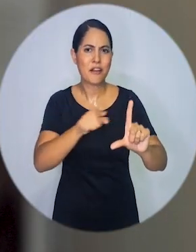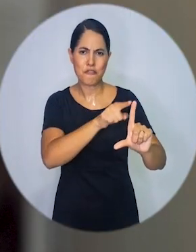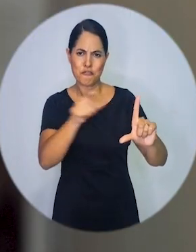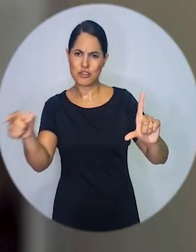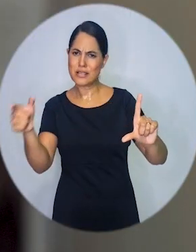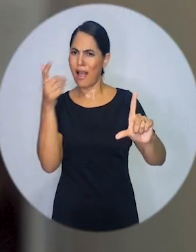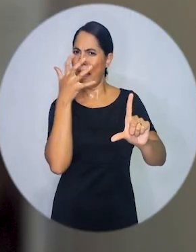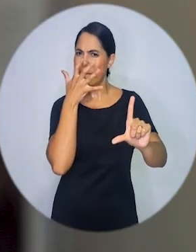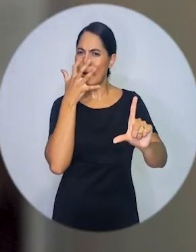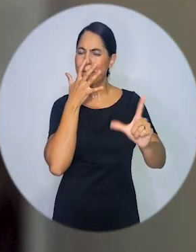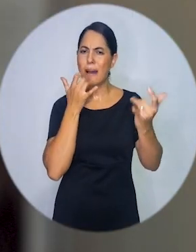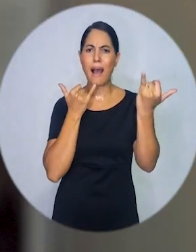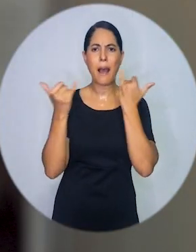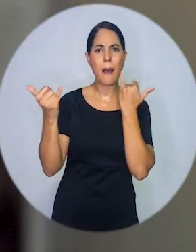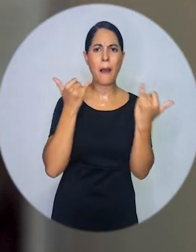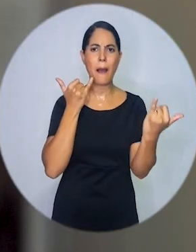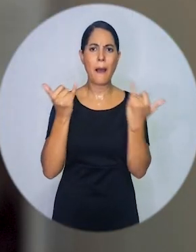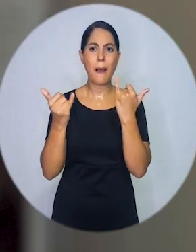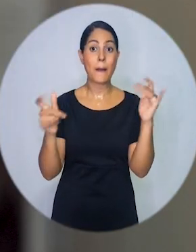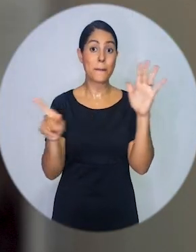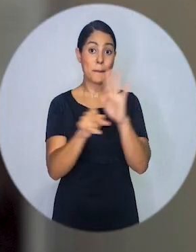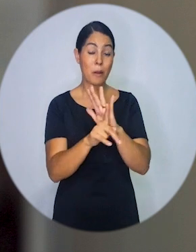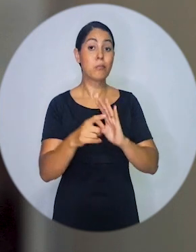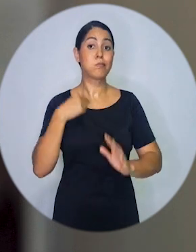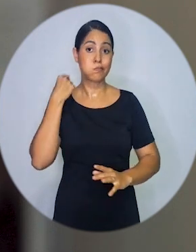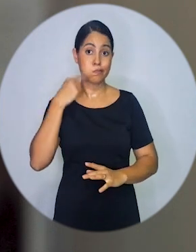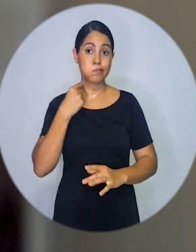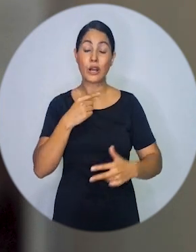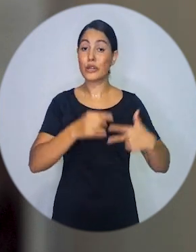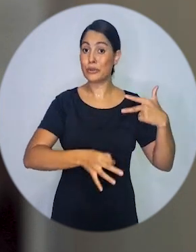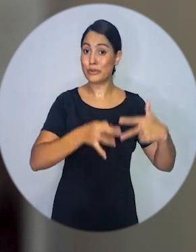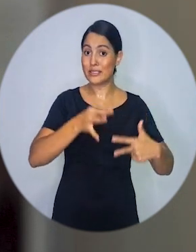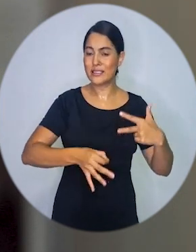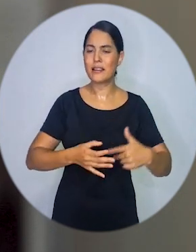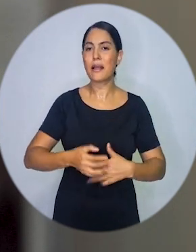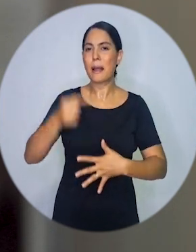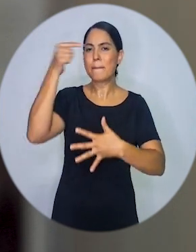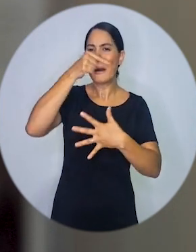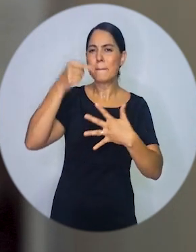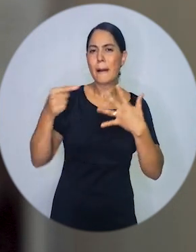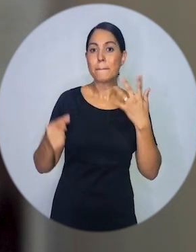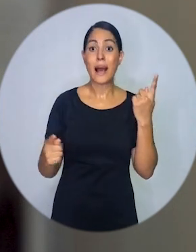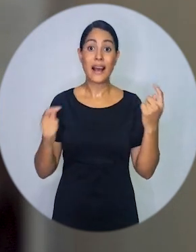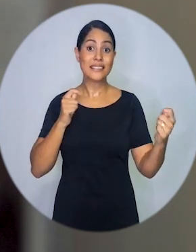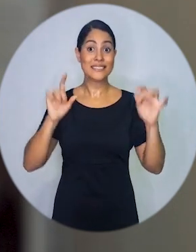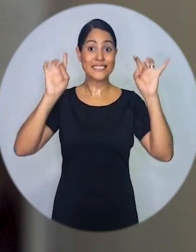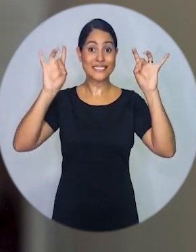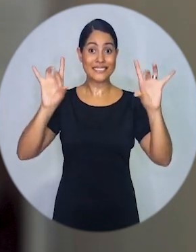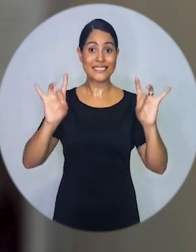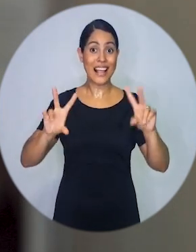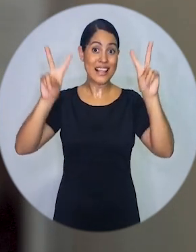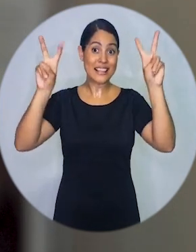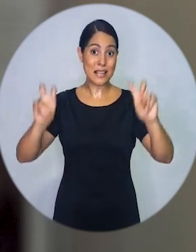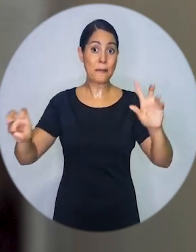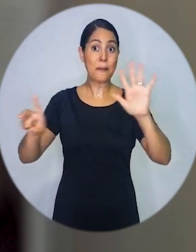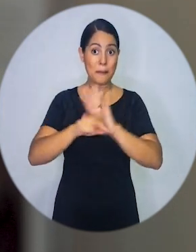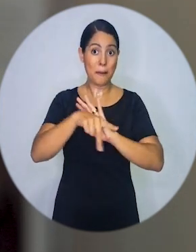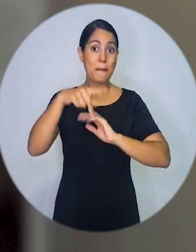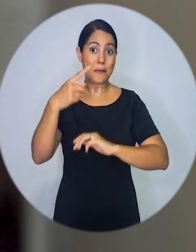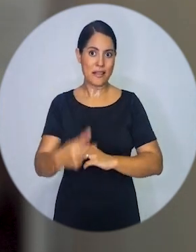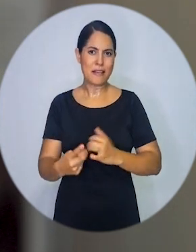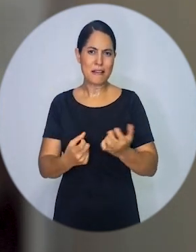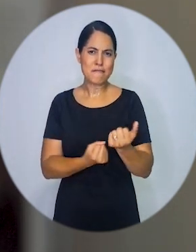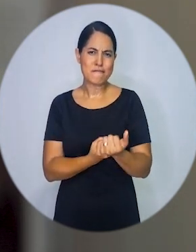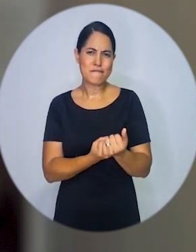dos Advogados do Brasil. Aqui você fica por dentro das informações da advocacia e do judiciário, além de acompanhar